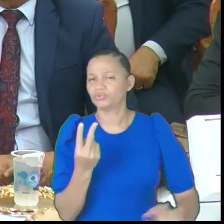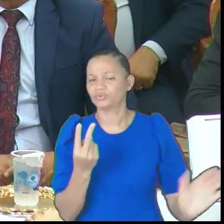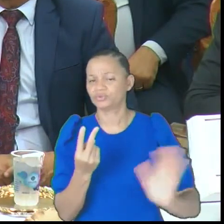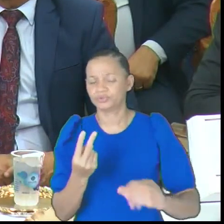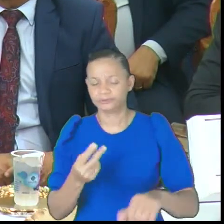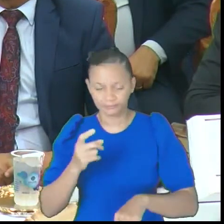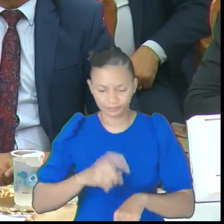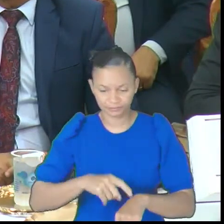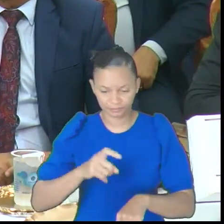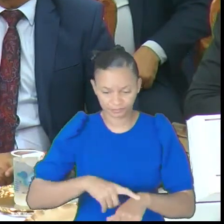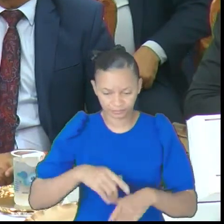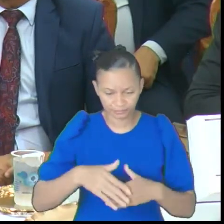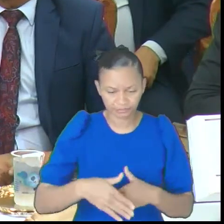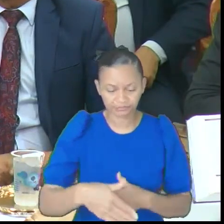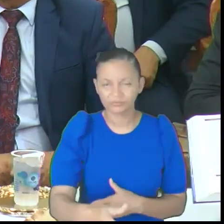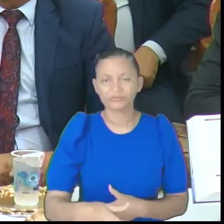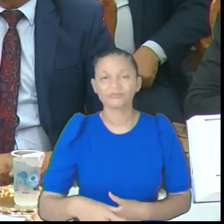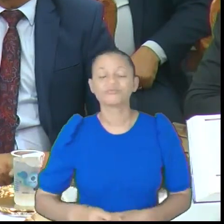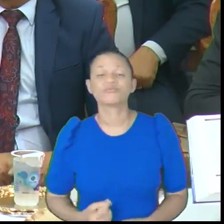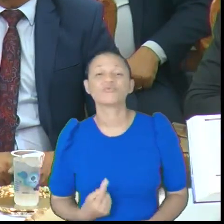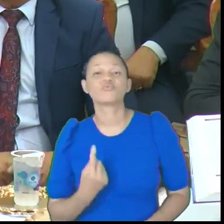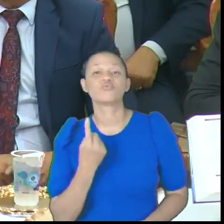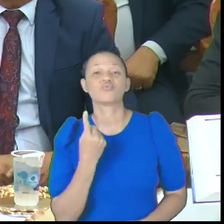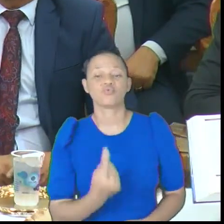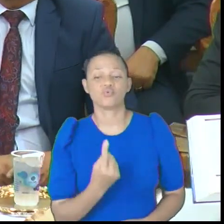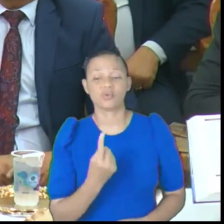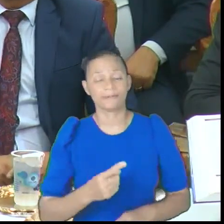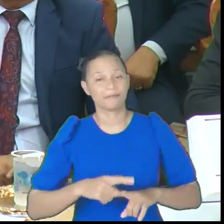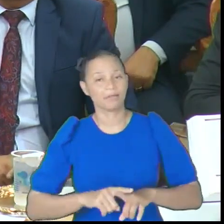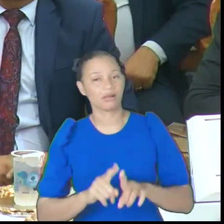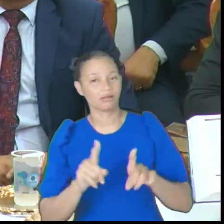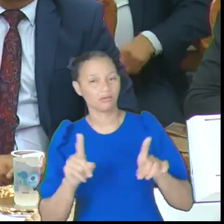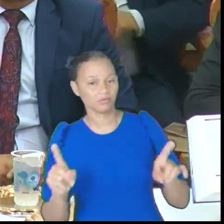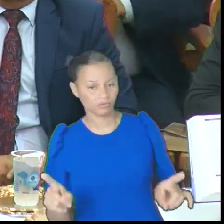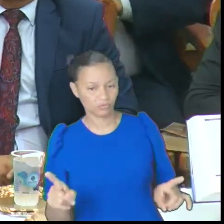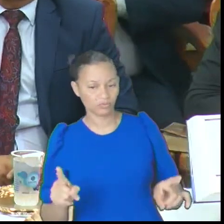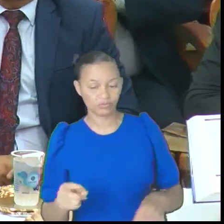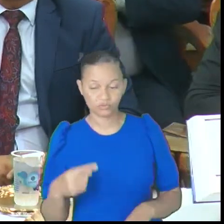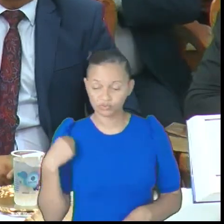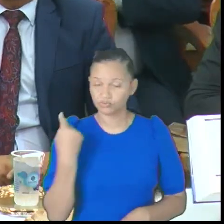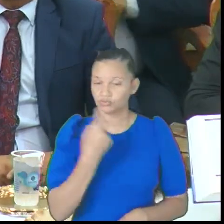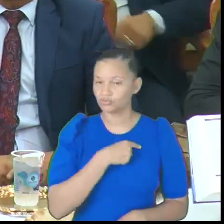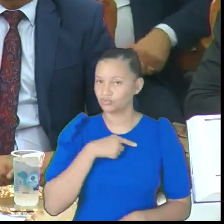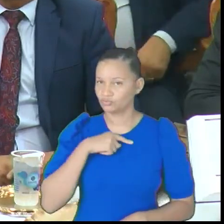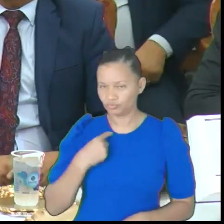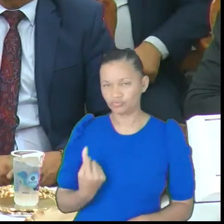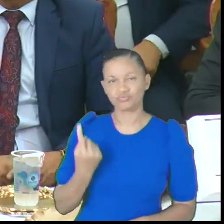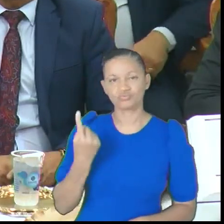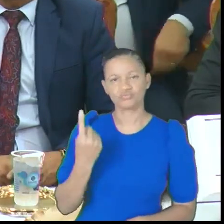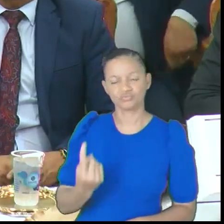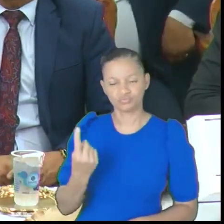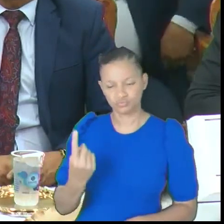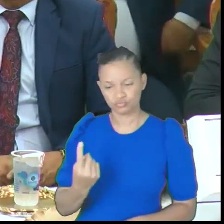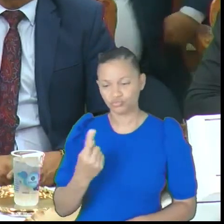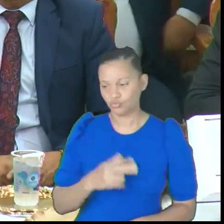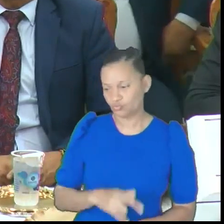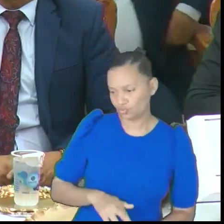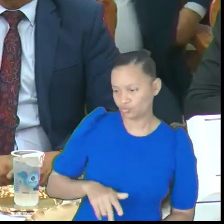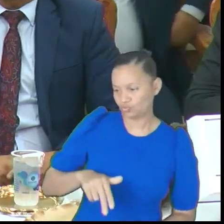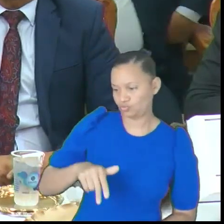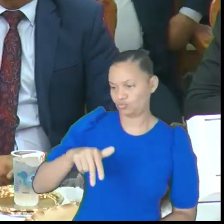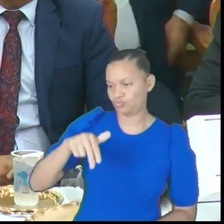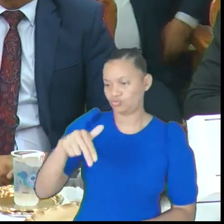partir de agora, nós somos um. Todavia, se somos um, se eu subir ao Monte